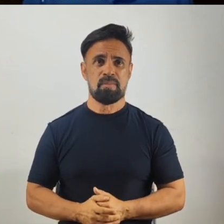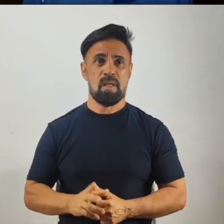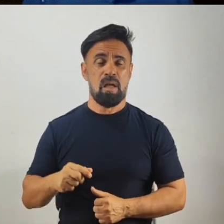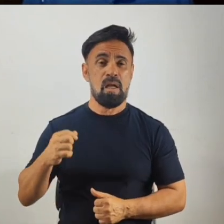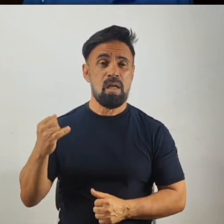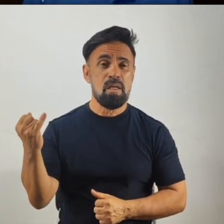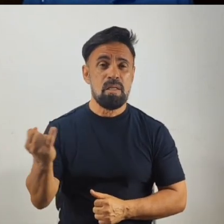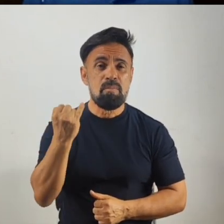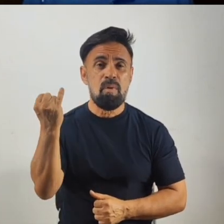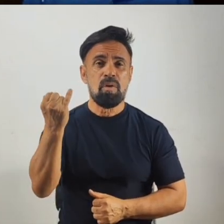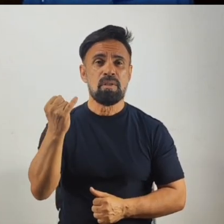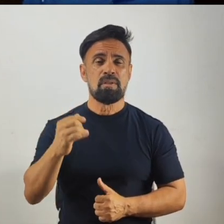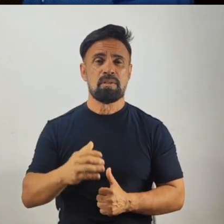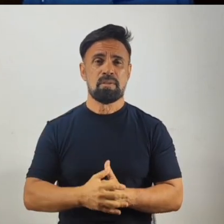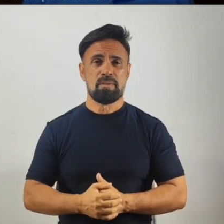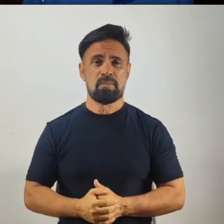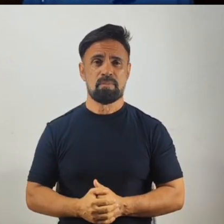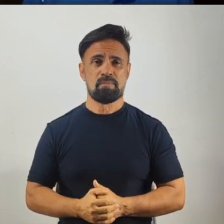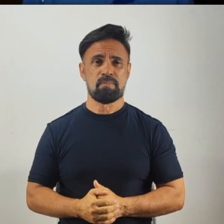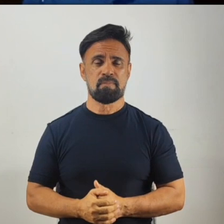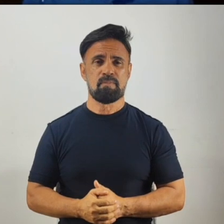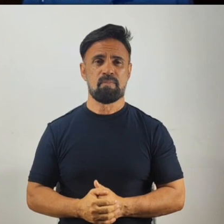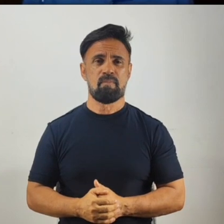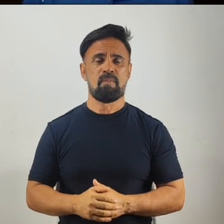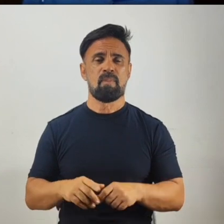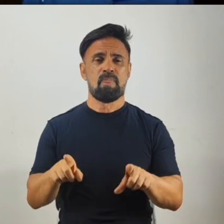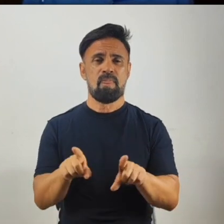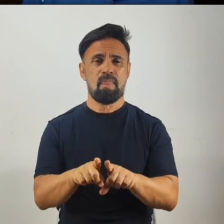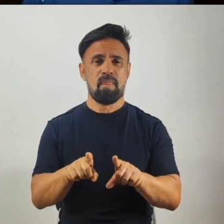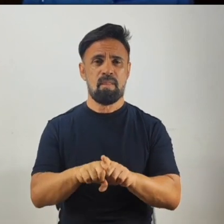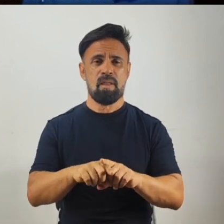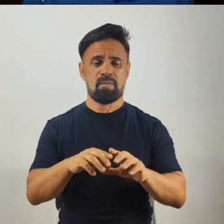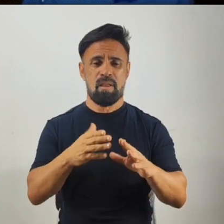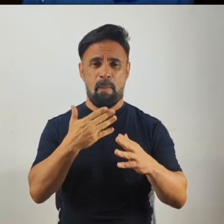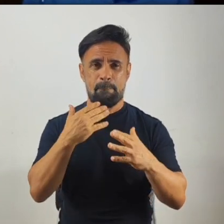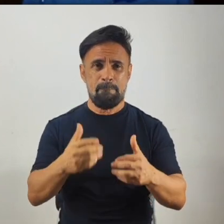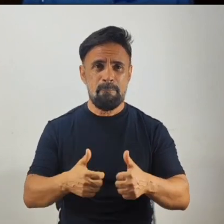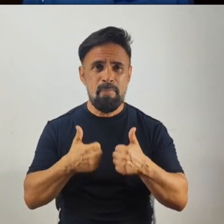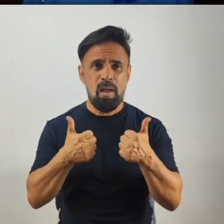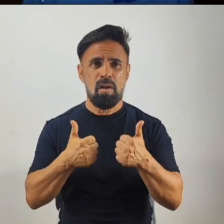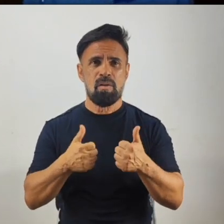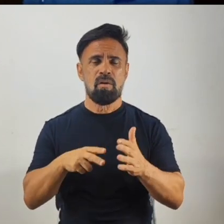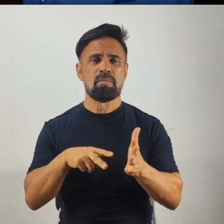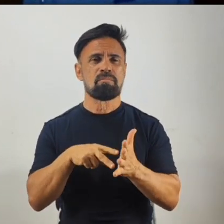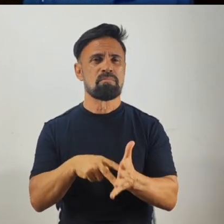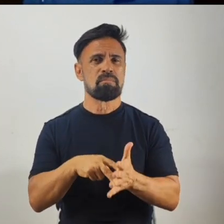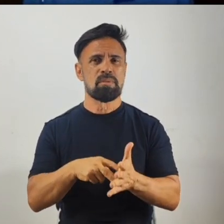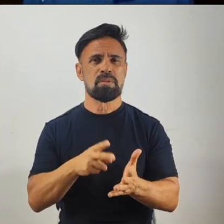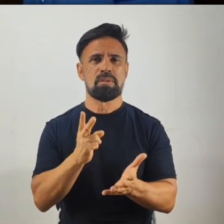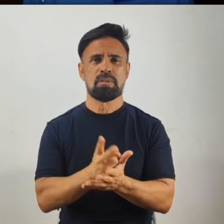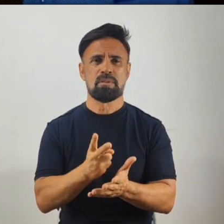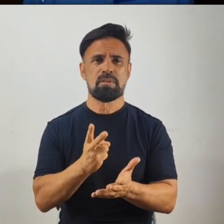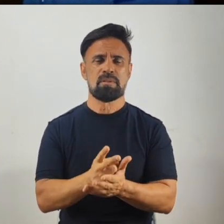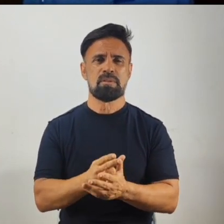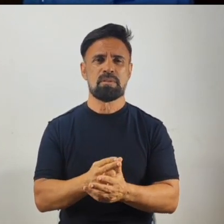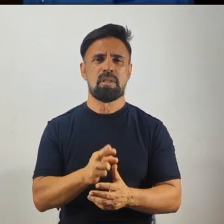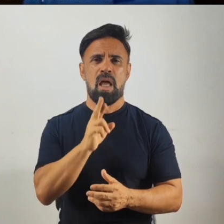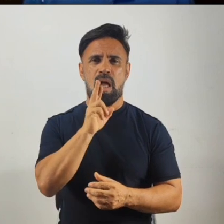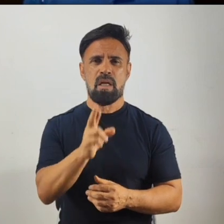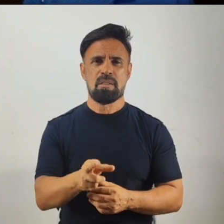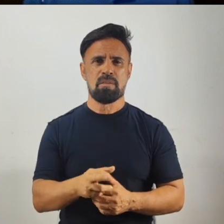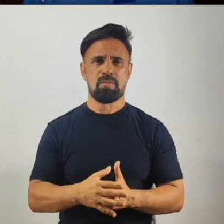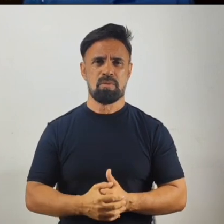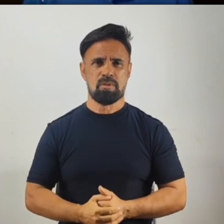demanda solicitada é fundamental para implementar medidas de melhoria e manter o tempo